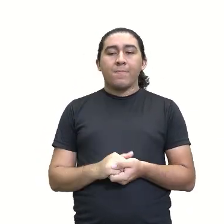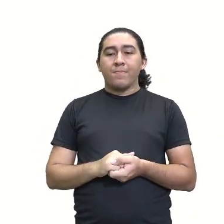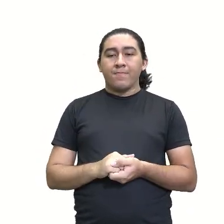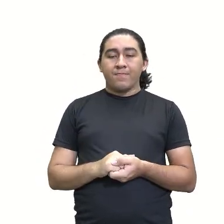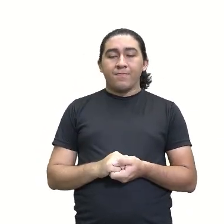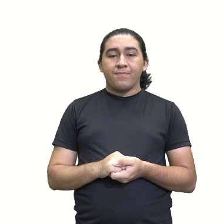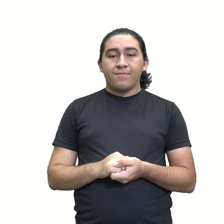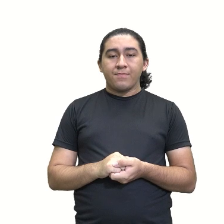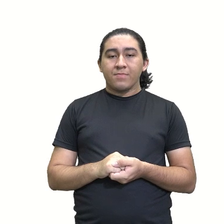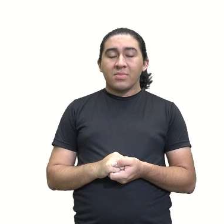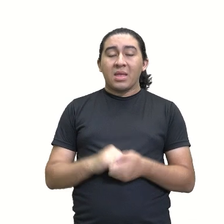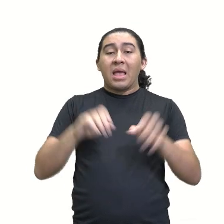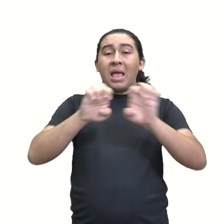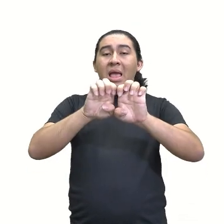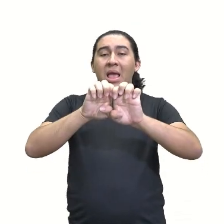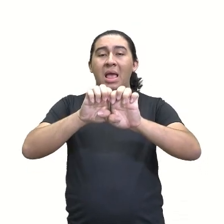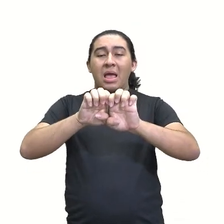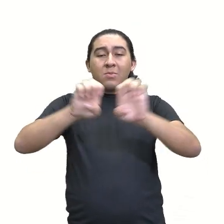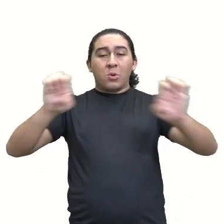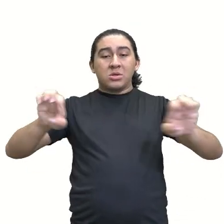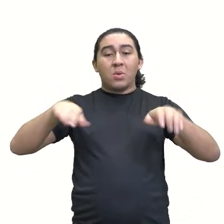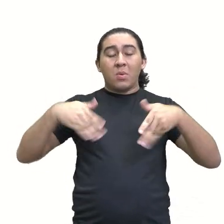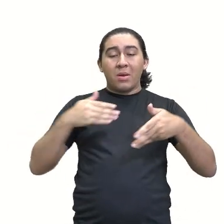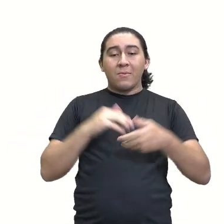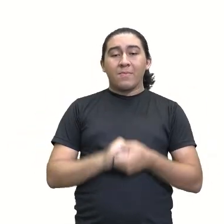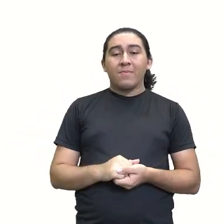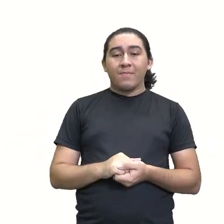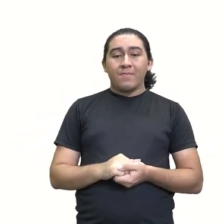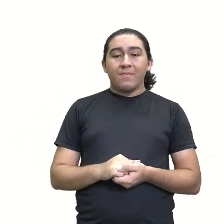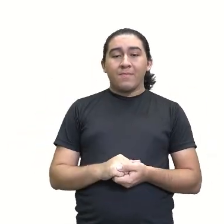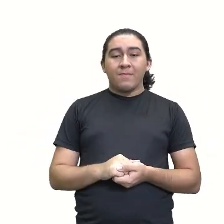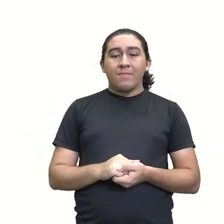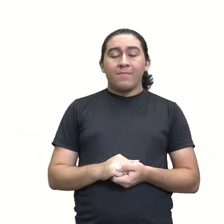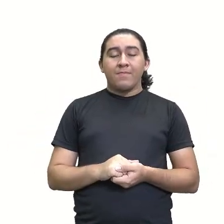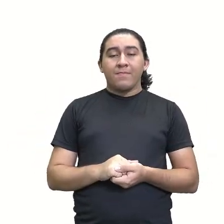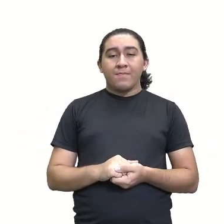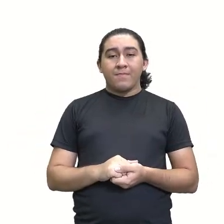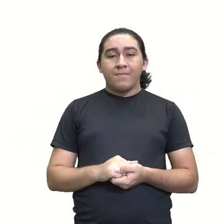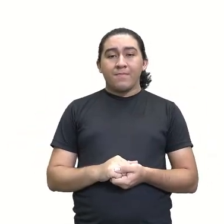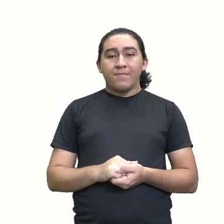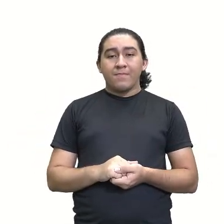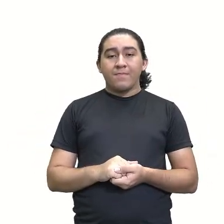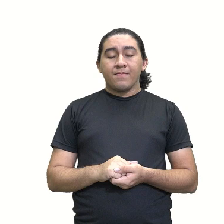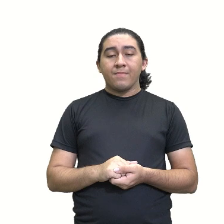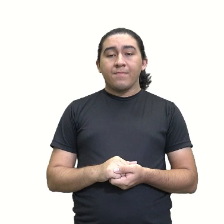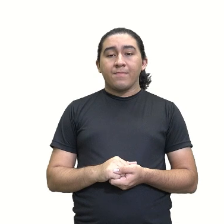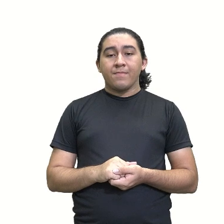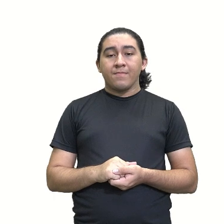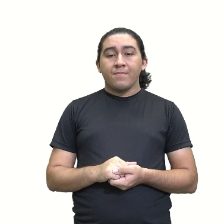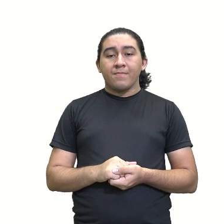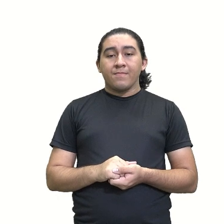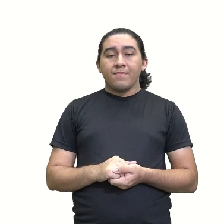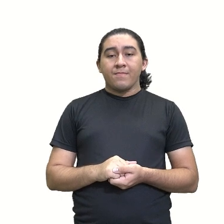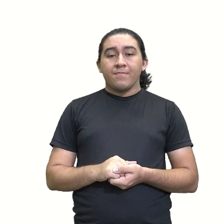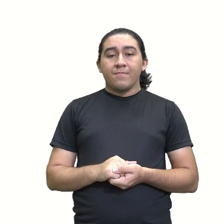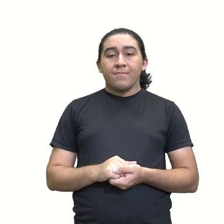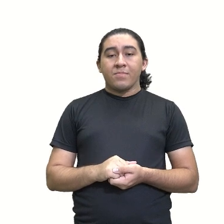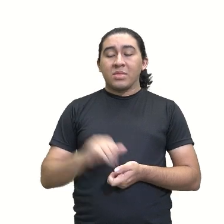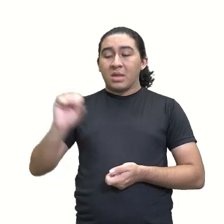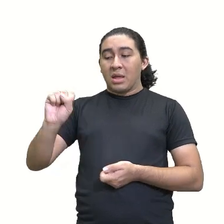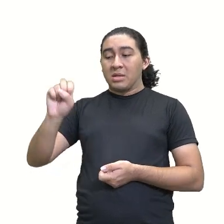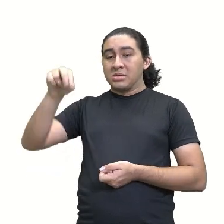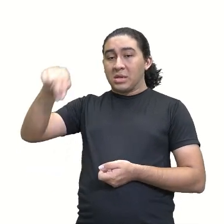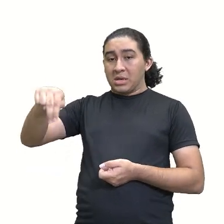nossa expressão é essa. Eu tenho que a soma de n termos de uma